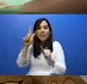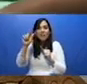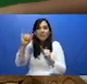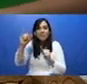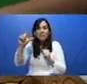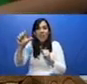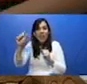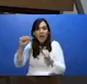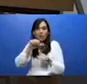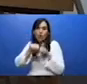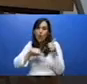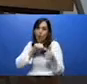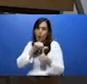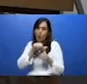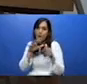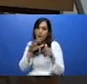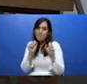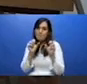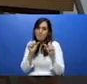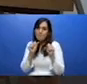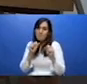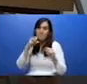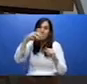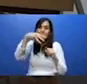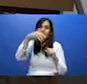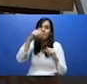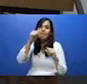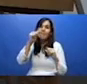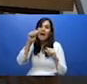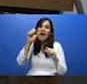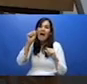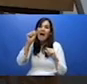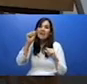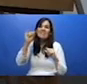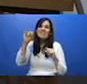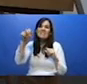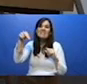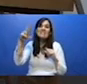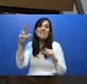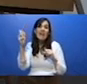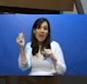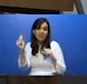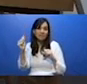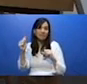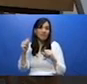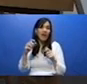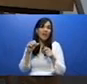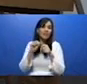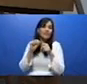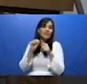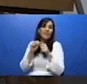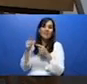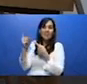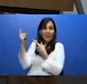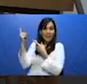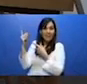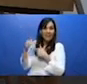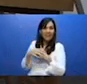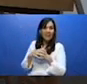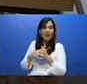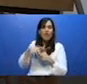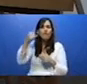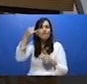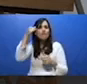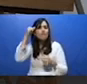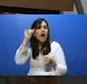massinha, colocamos alguns bichinhos que eu tinha em casa mesmo, aqui é uma vaquinha,